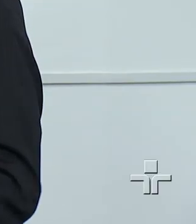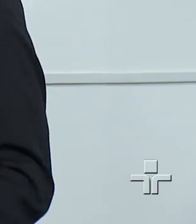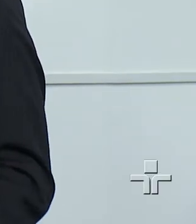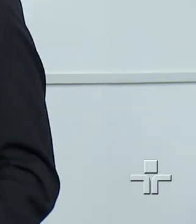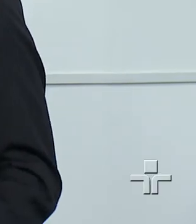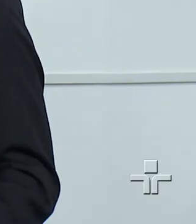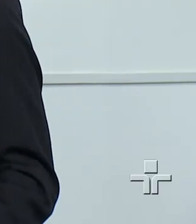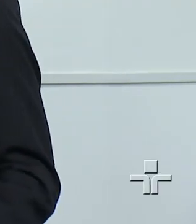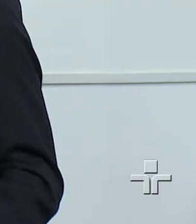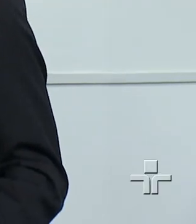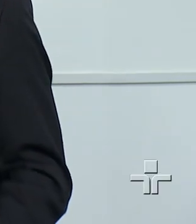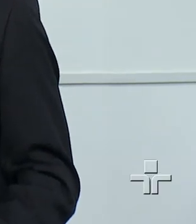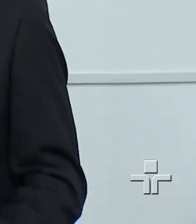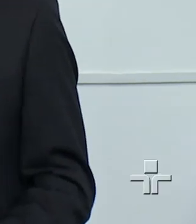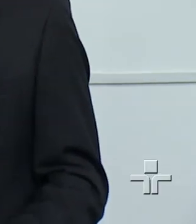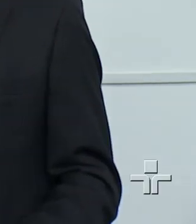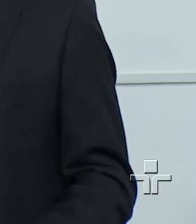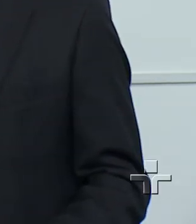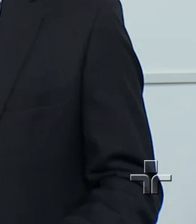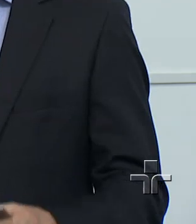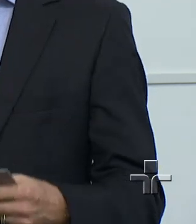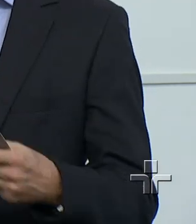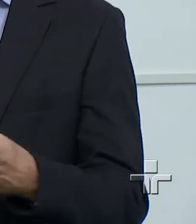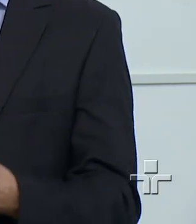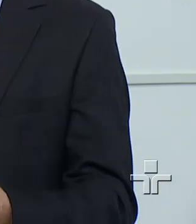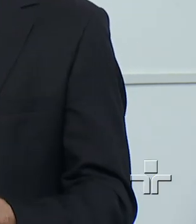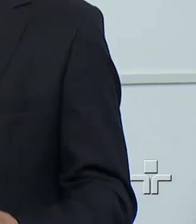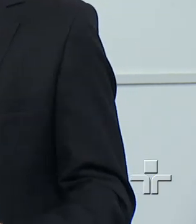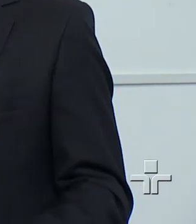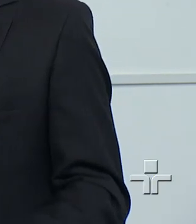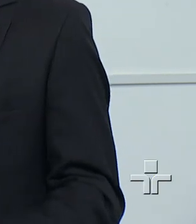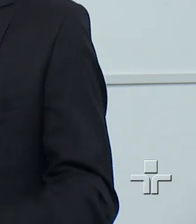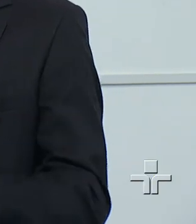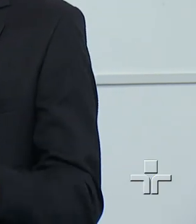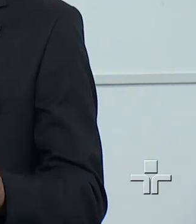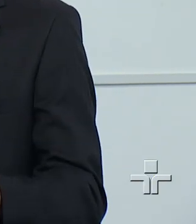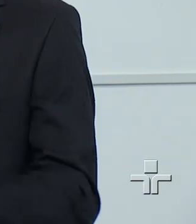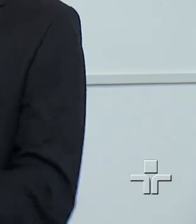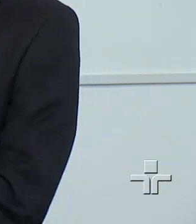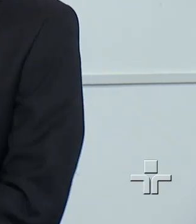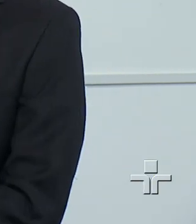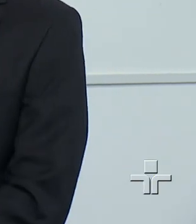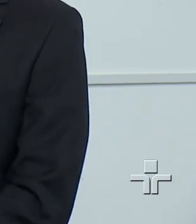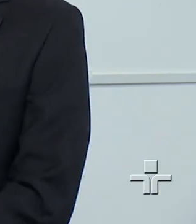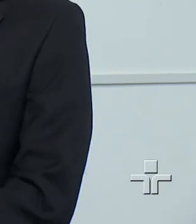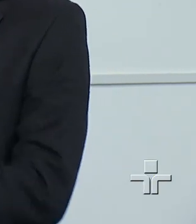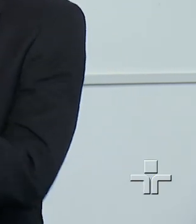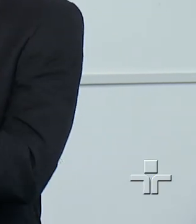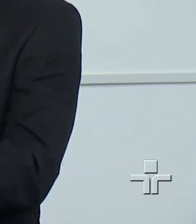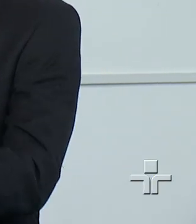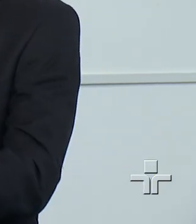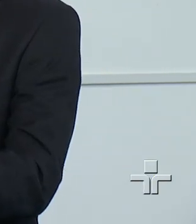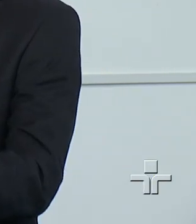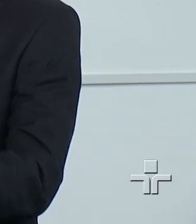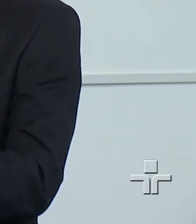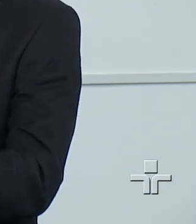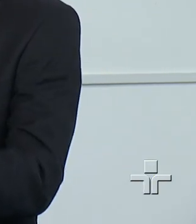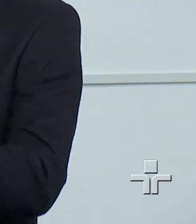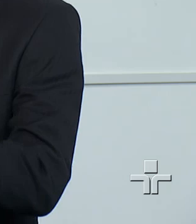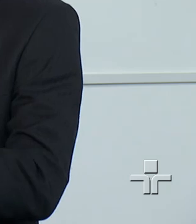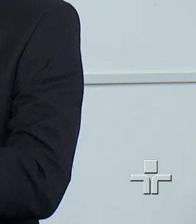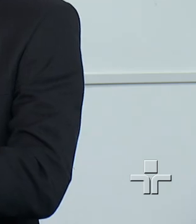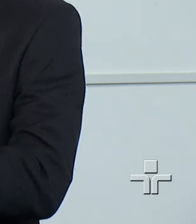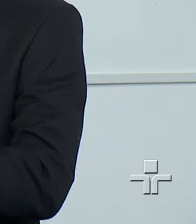nesse momento, finalzinho de jogo, vai vencendo o Avaí por 2-0, retomando a liderança que por hora estava na mão do Santos. E o São Paulo passou boa parte do